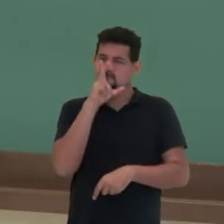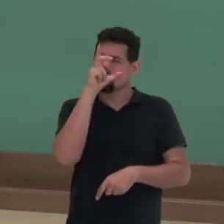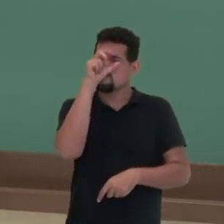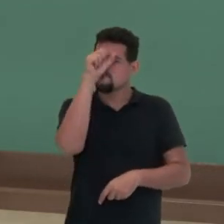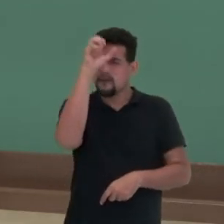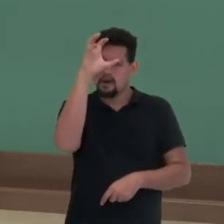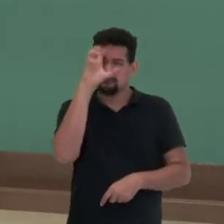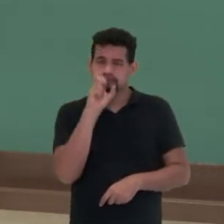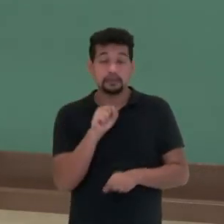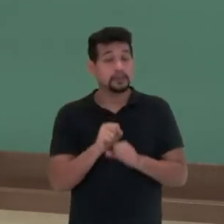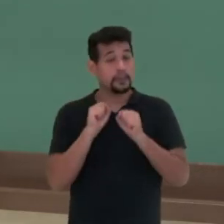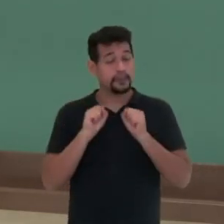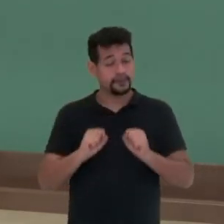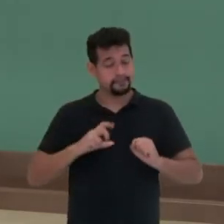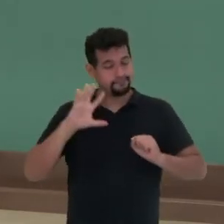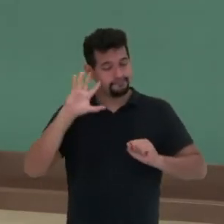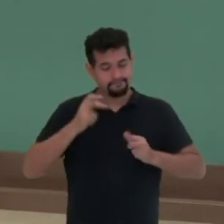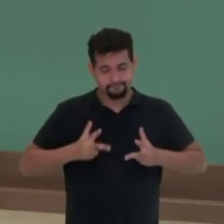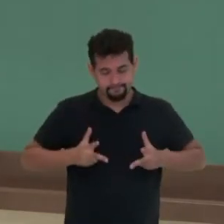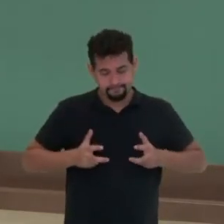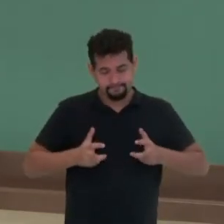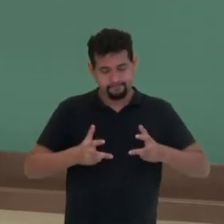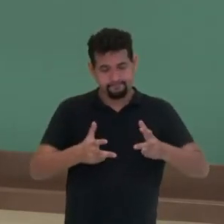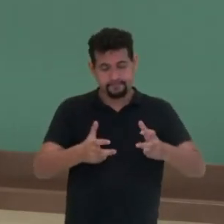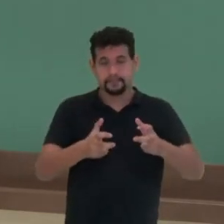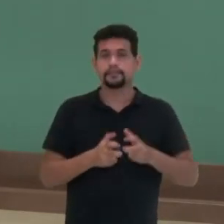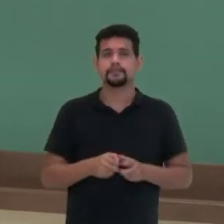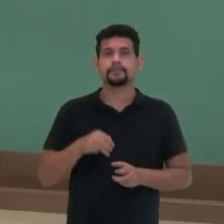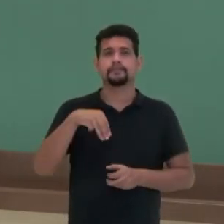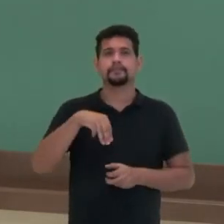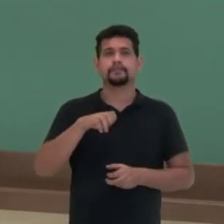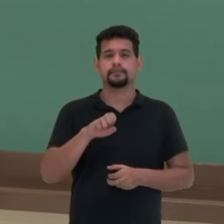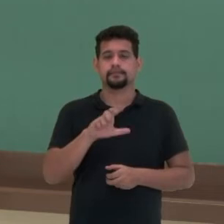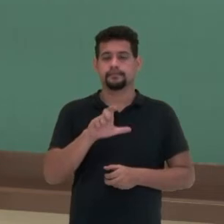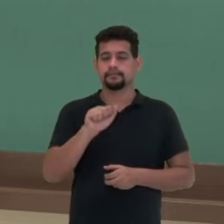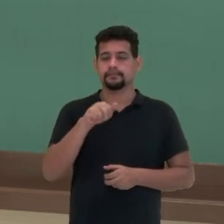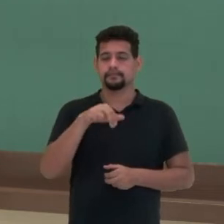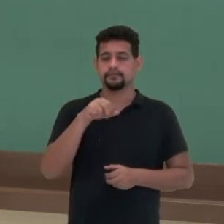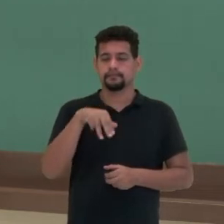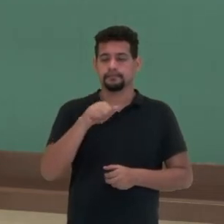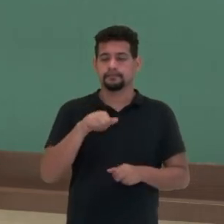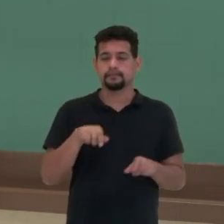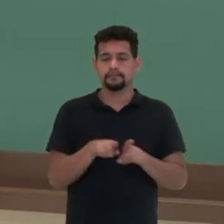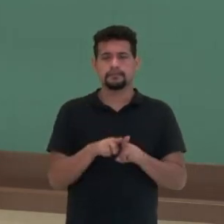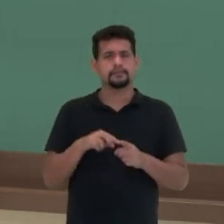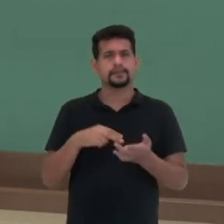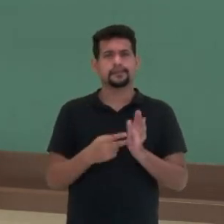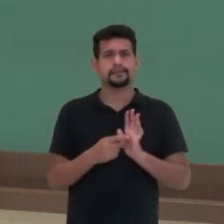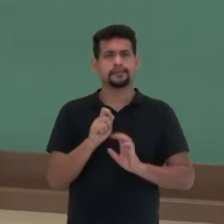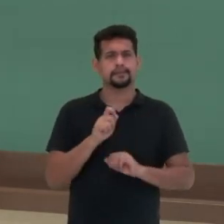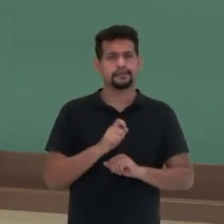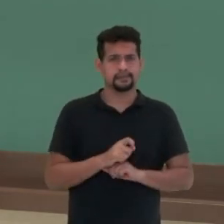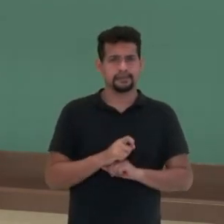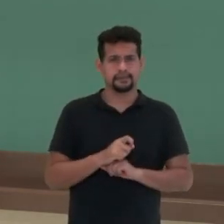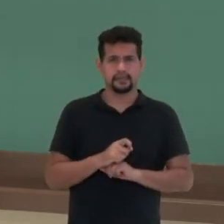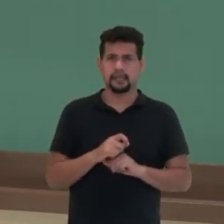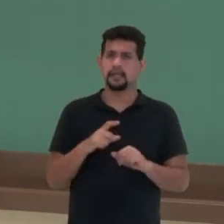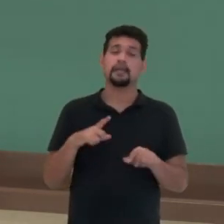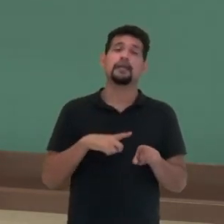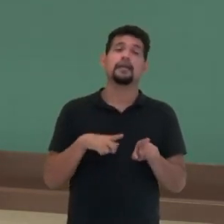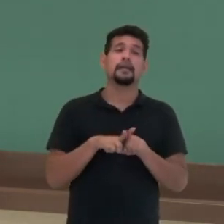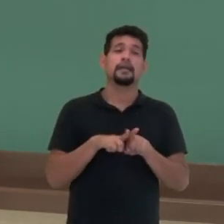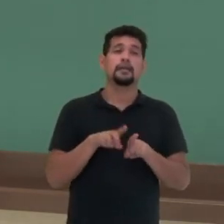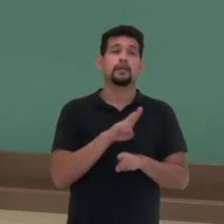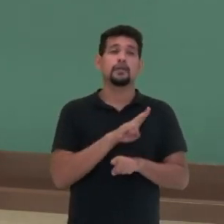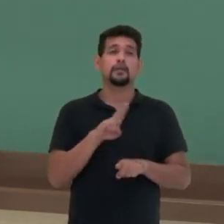manchas podem dar o câncer, daí seria câncer de pele melanoma. O não melanoma, quando não vem dessas pintas, e também tem os sarcomas